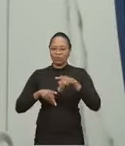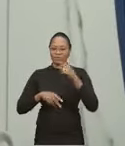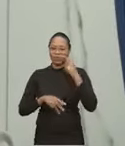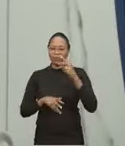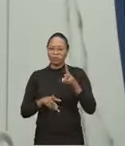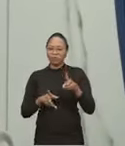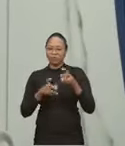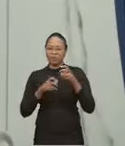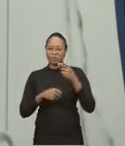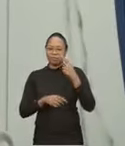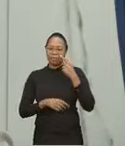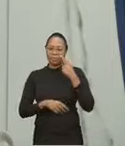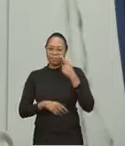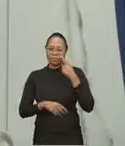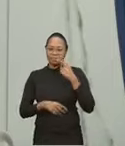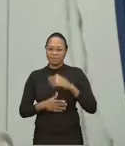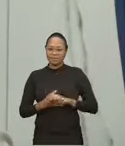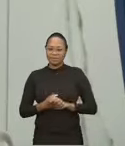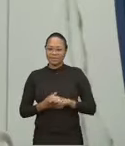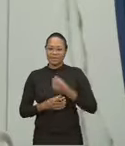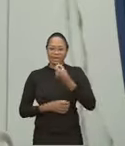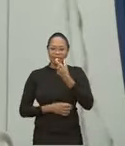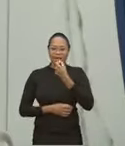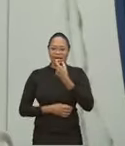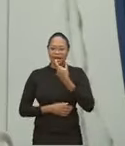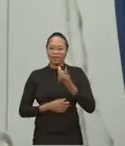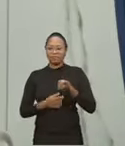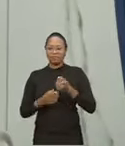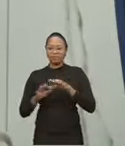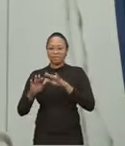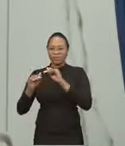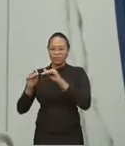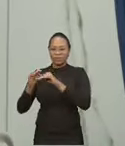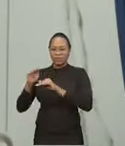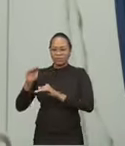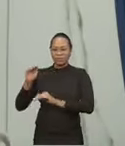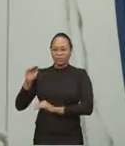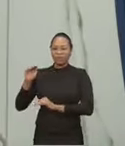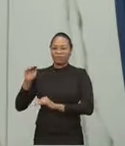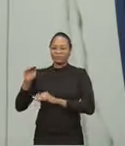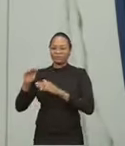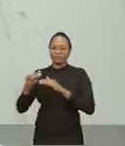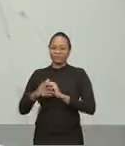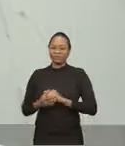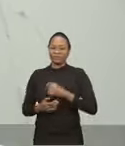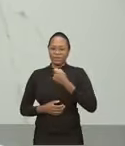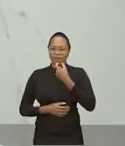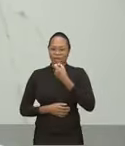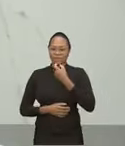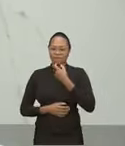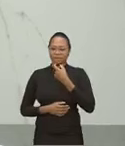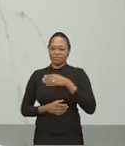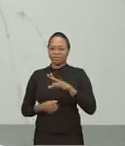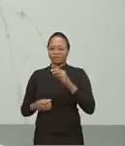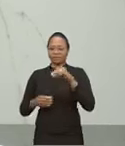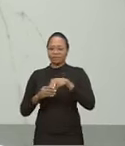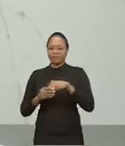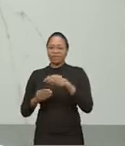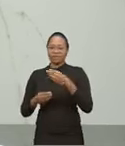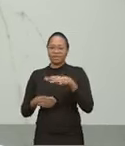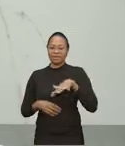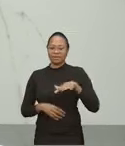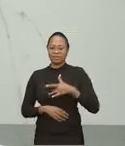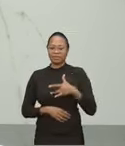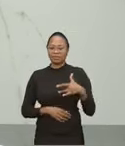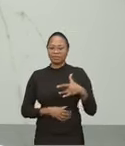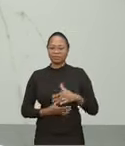o estoque e a disponibilidade de medicamento nas farmácias da rede no município. Matéria do vereador James, em